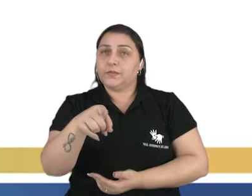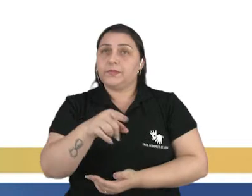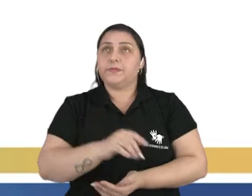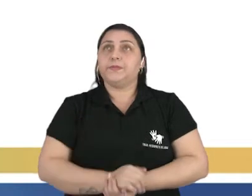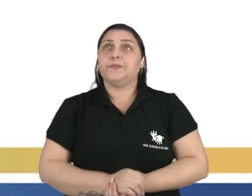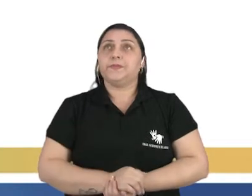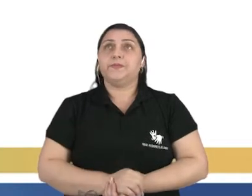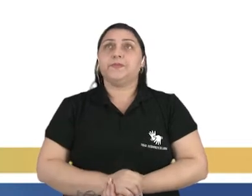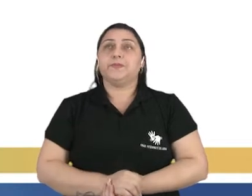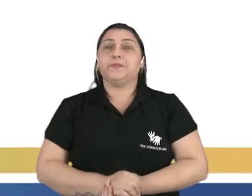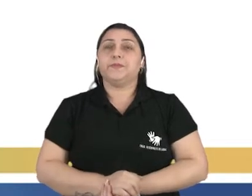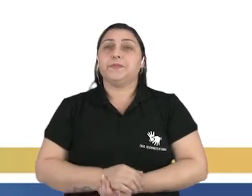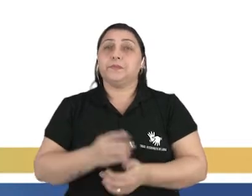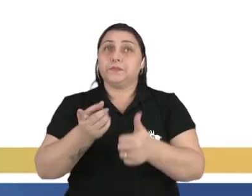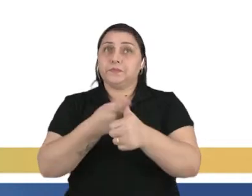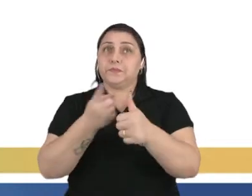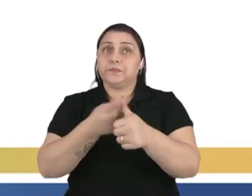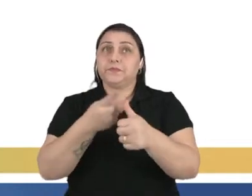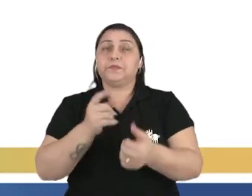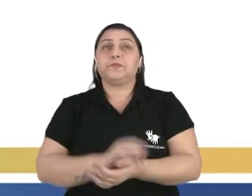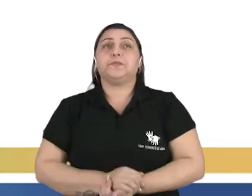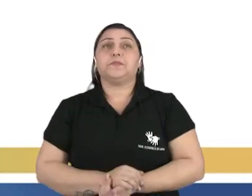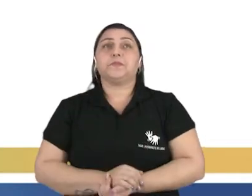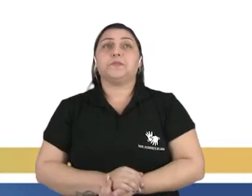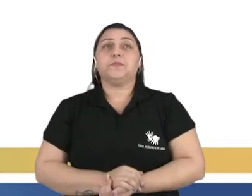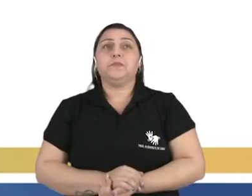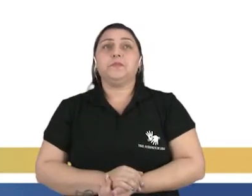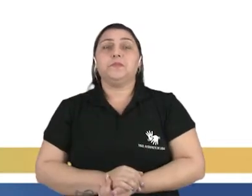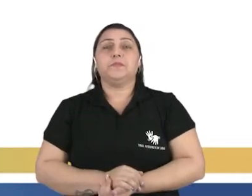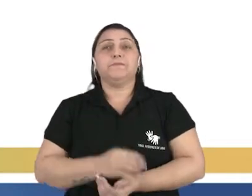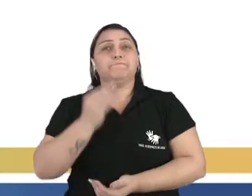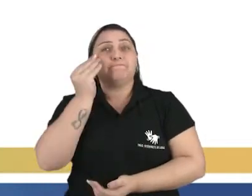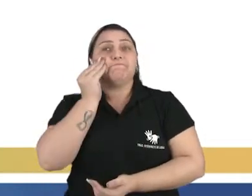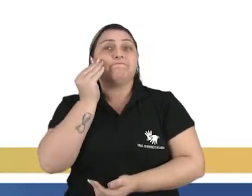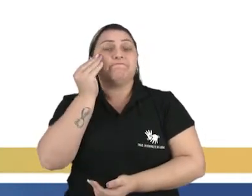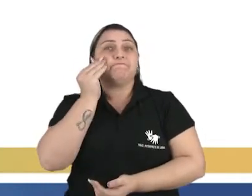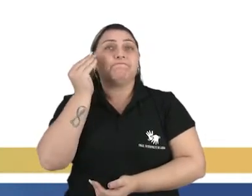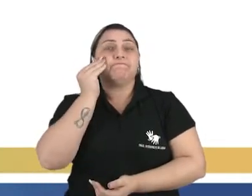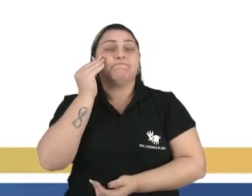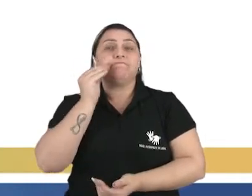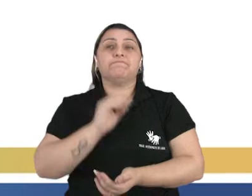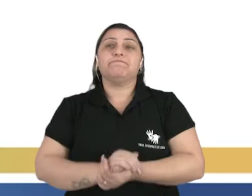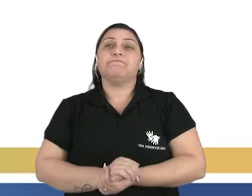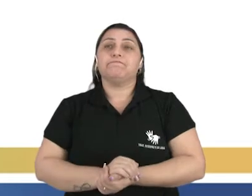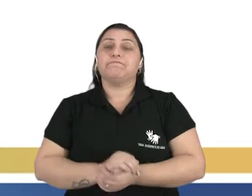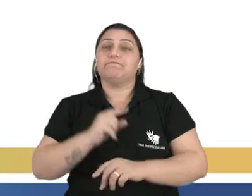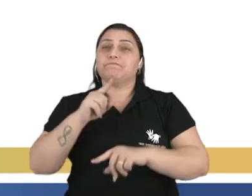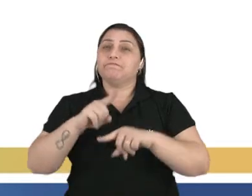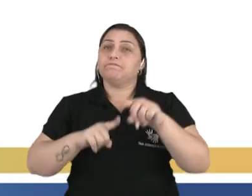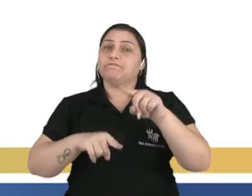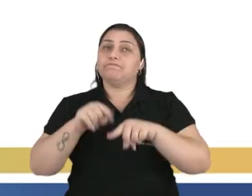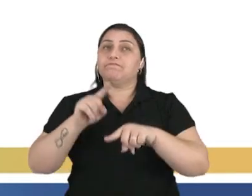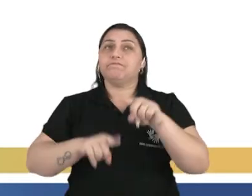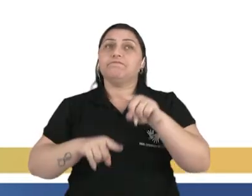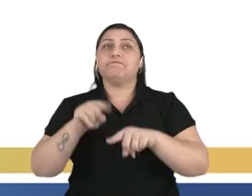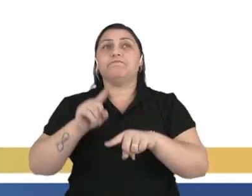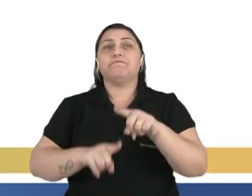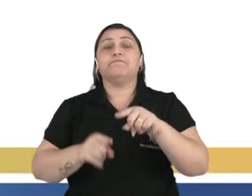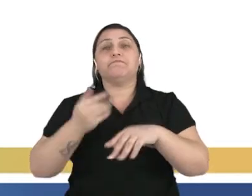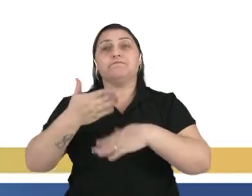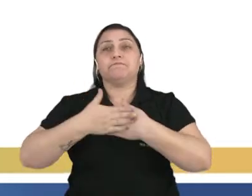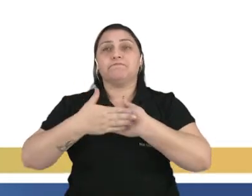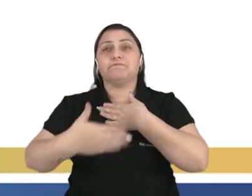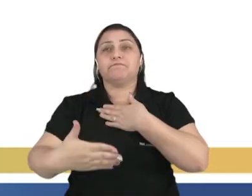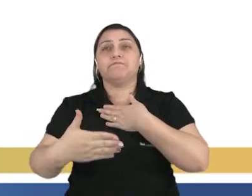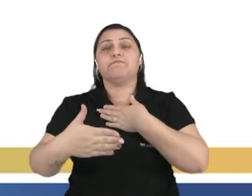vocês. Então, primeiro, pessoal, a primeira tentativa de se sair do objeto da eletrostática e partir